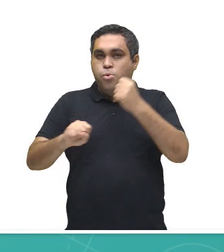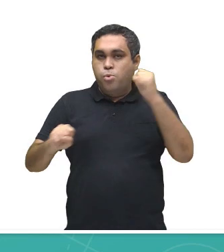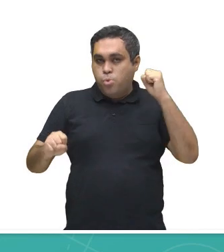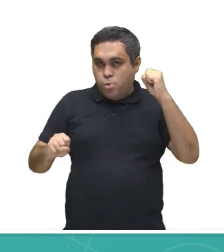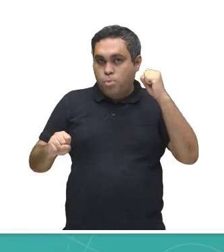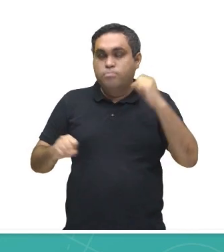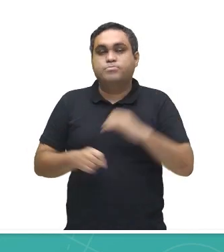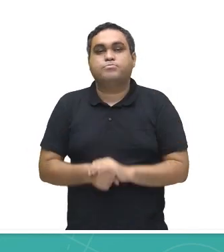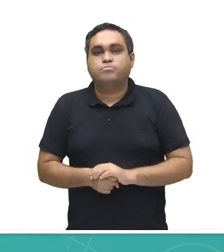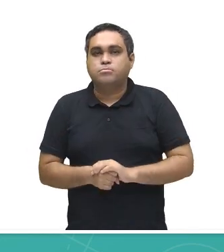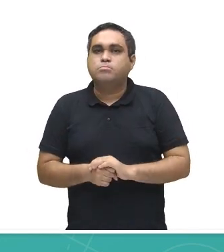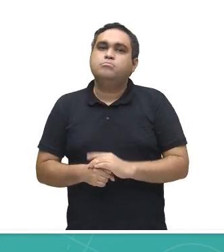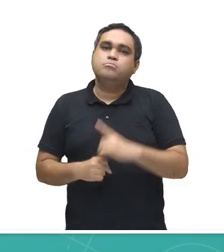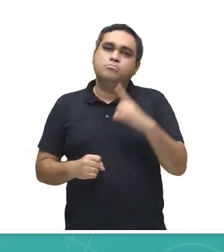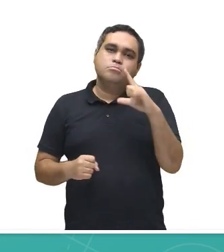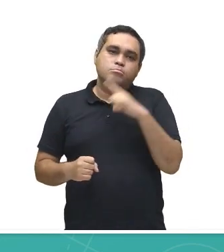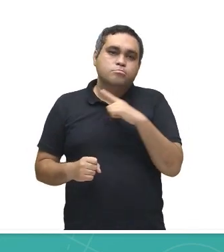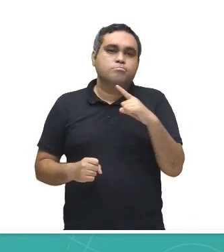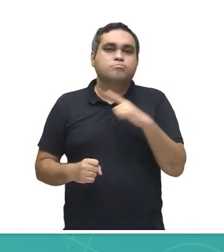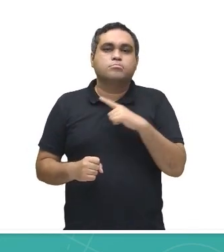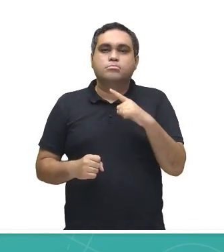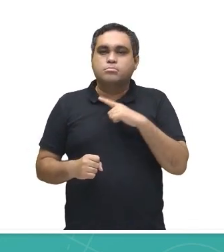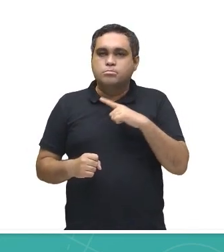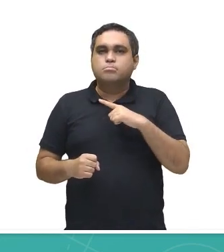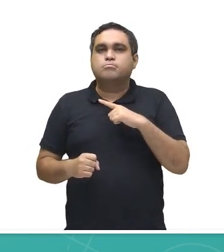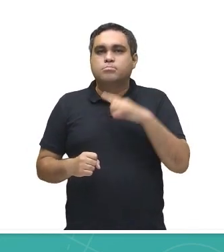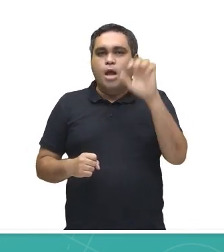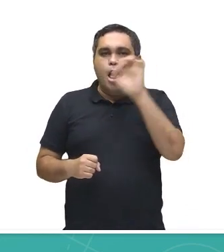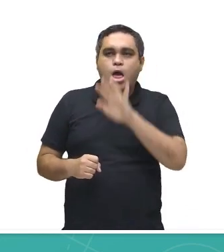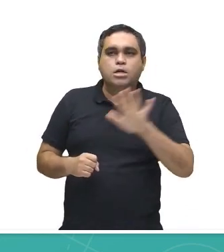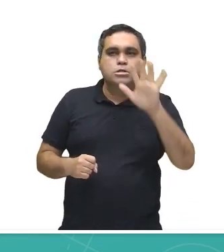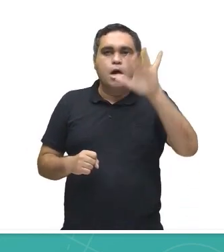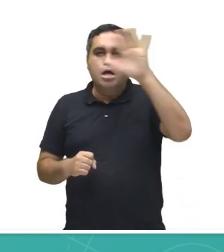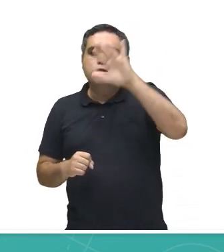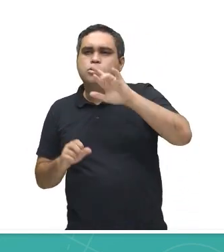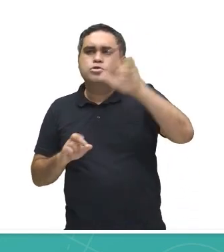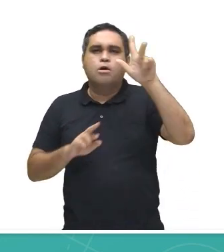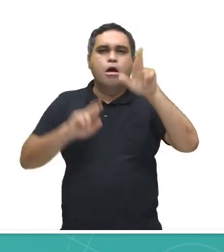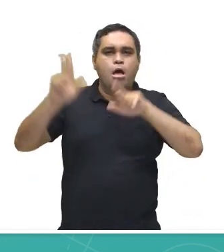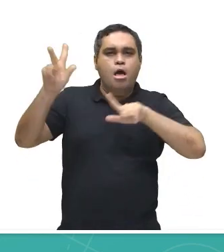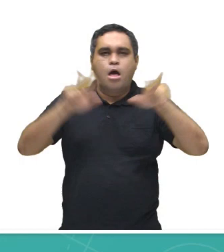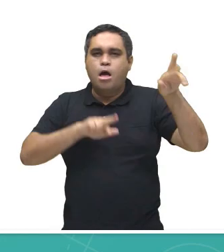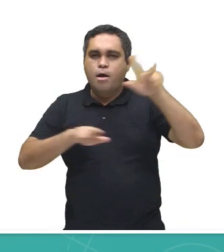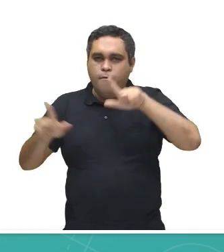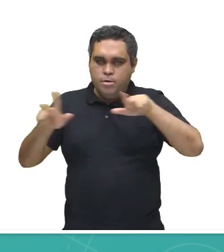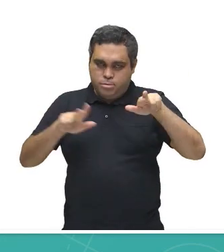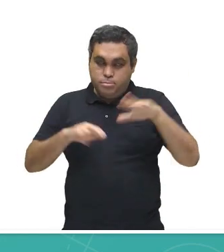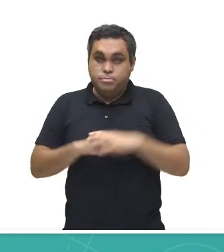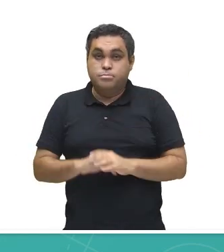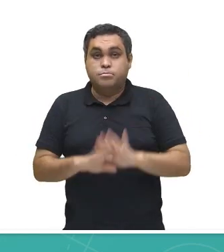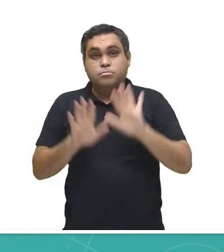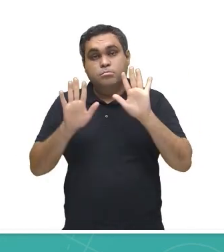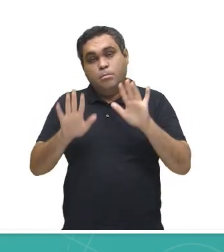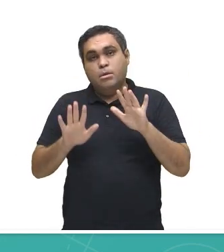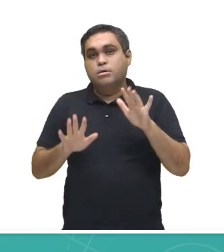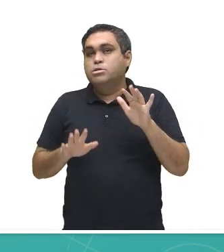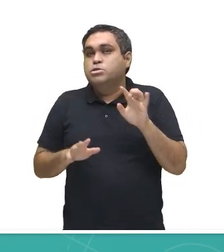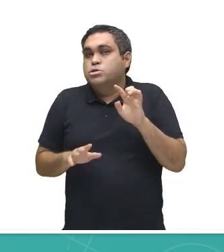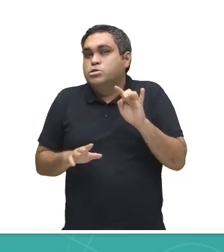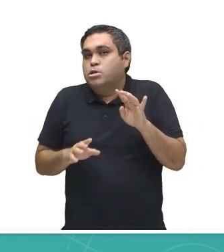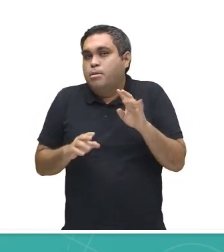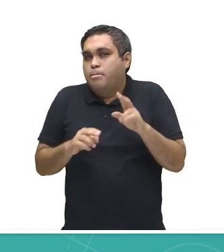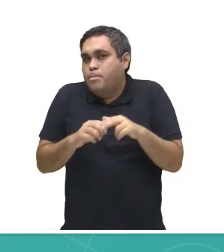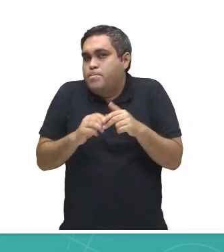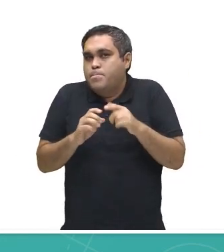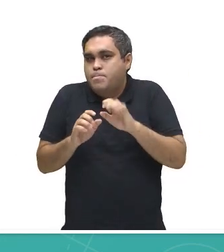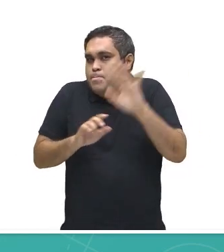ele possui muitos contrastes regionais, ok? Mas não vai ser somente por causa dessa extensão territorial, que o